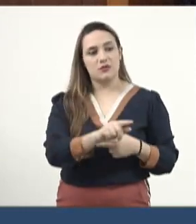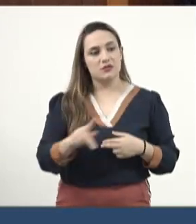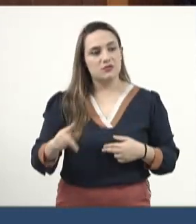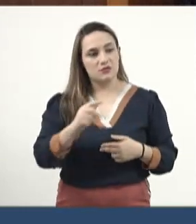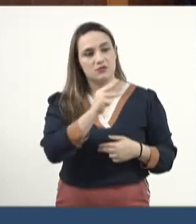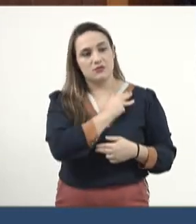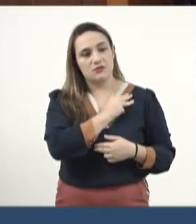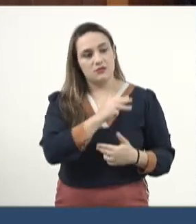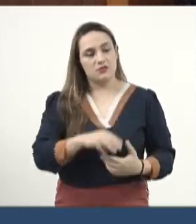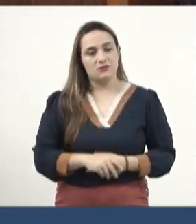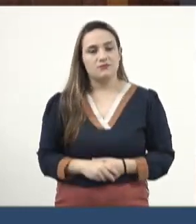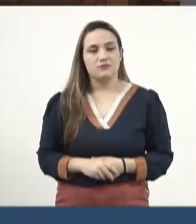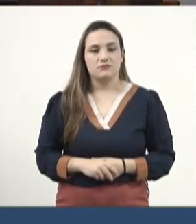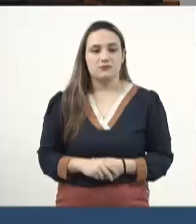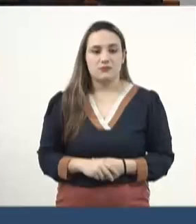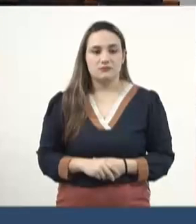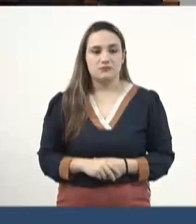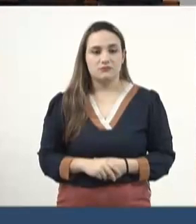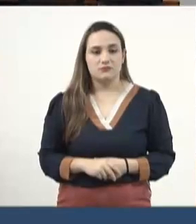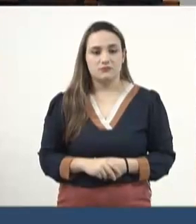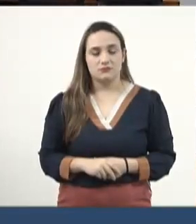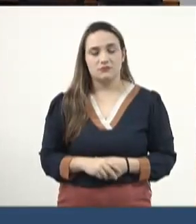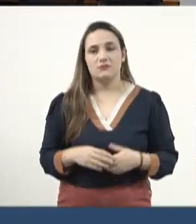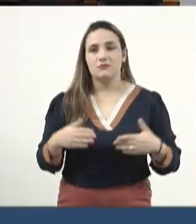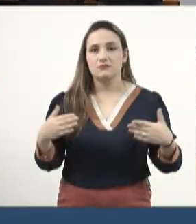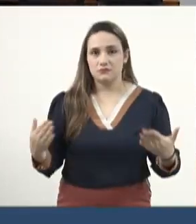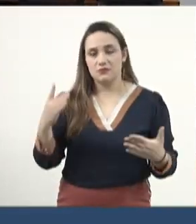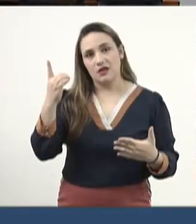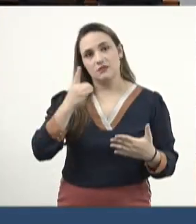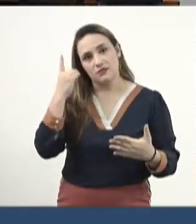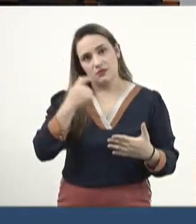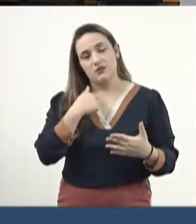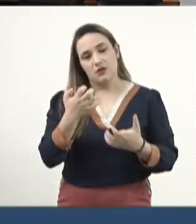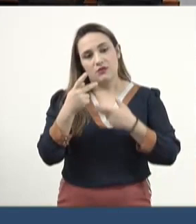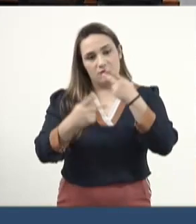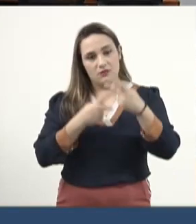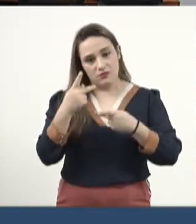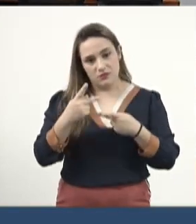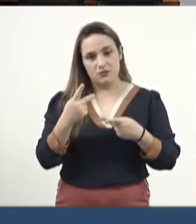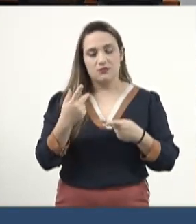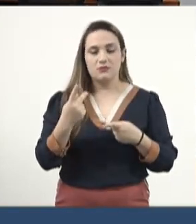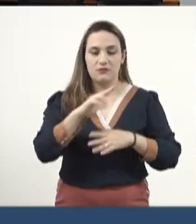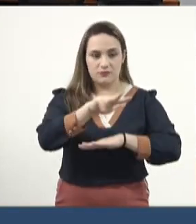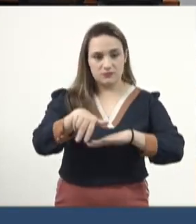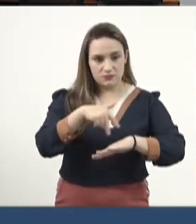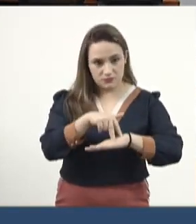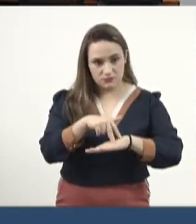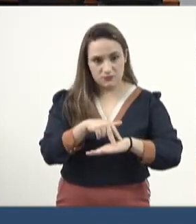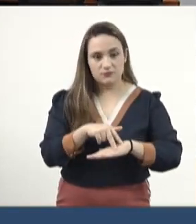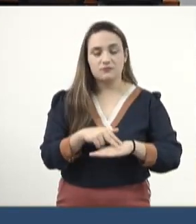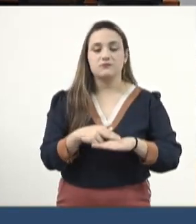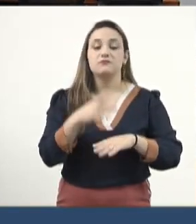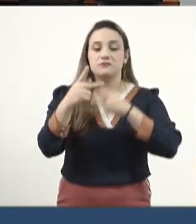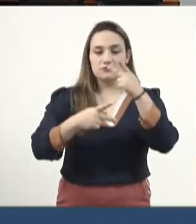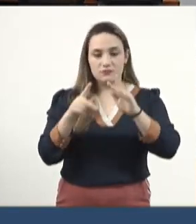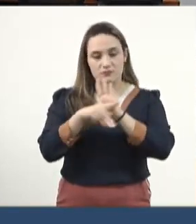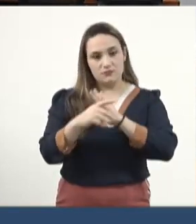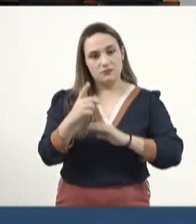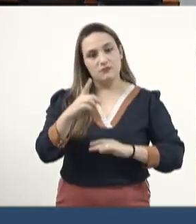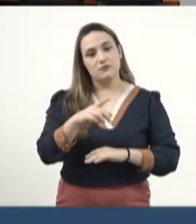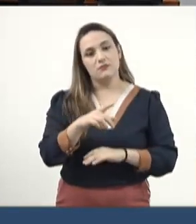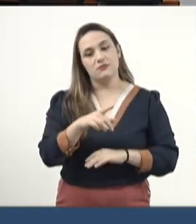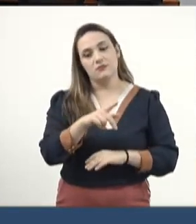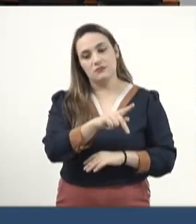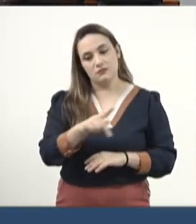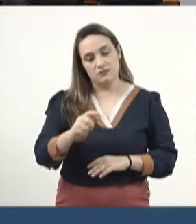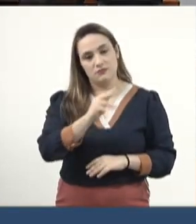fazendo. Permite uma parte, deputado? Não. Apenas dizer que, em relação ao seu discurso e o discurso do presidente Lula, eu me